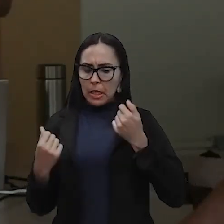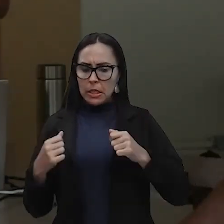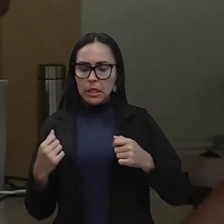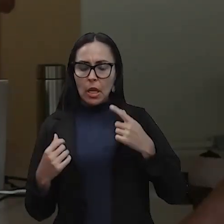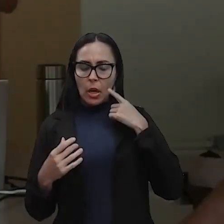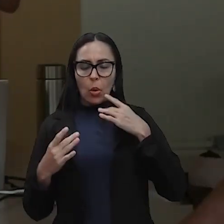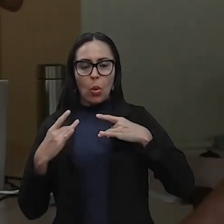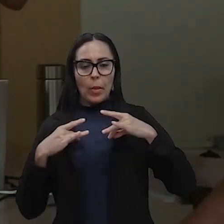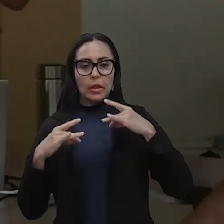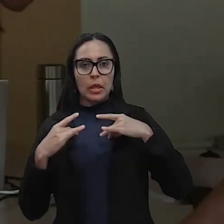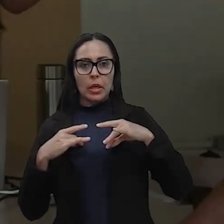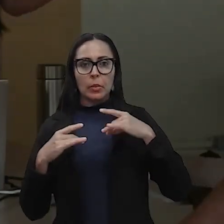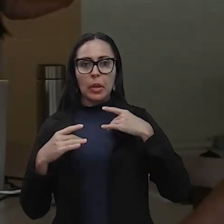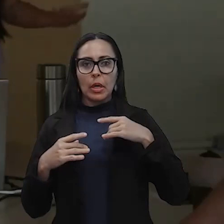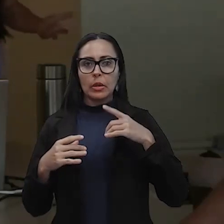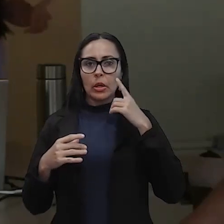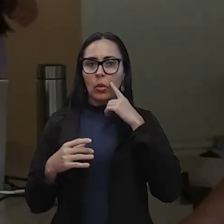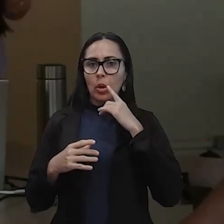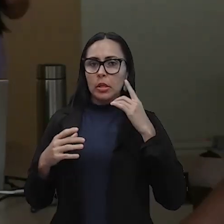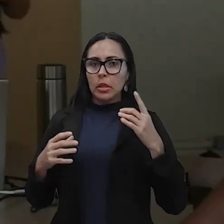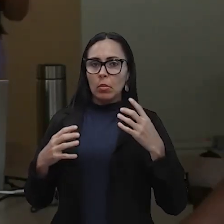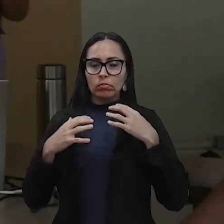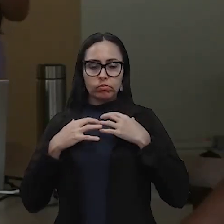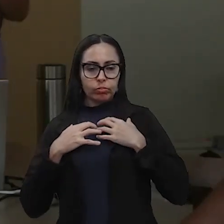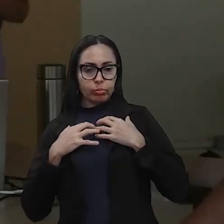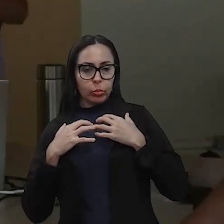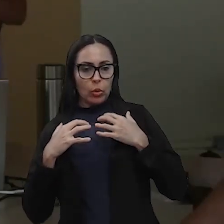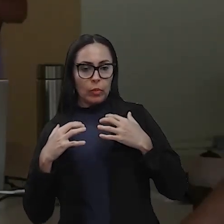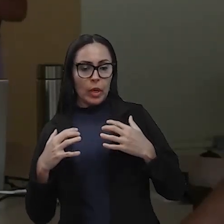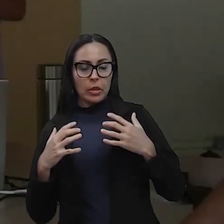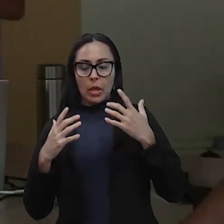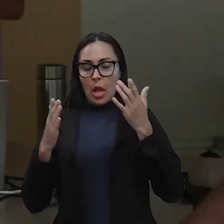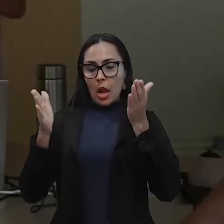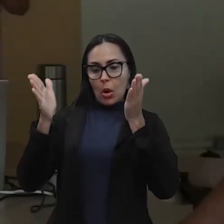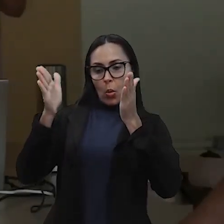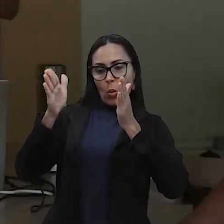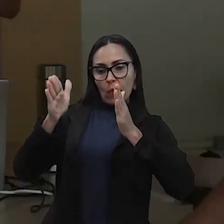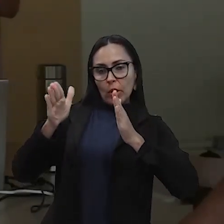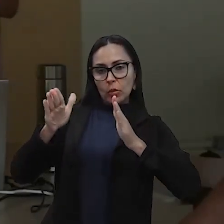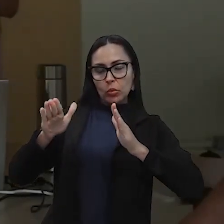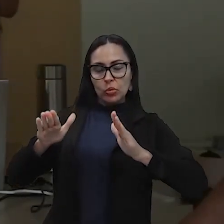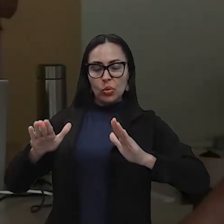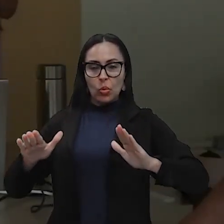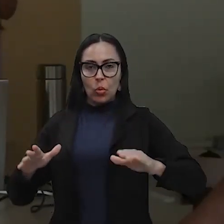parênquima mamário, as curvas do corpo. E entre 19 a 30 anos,